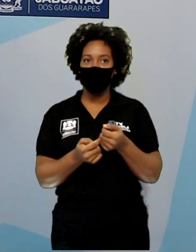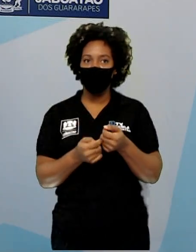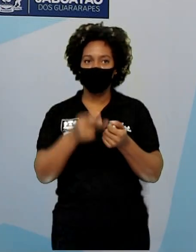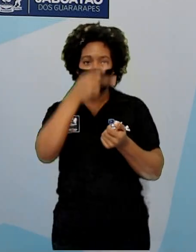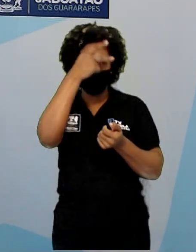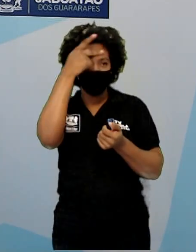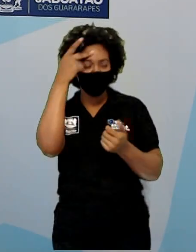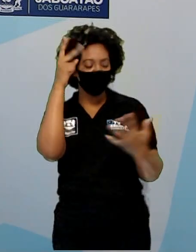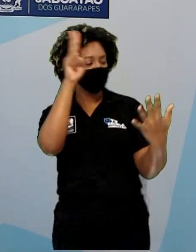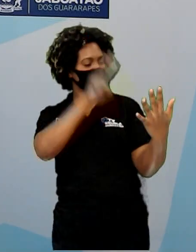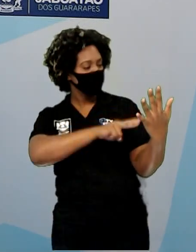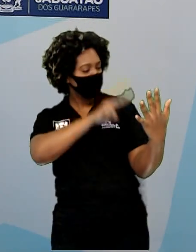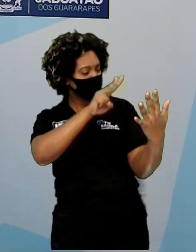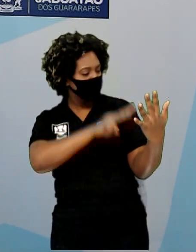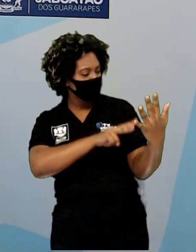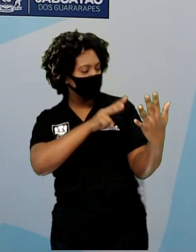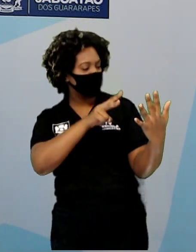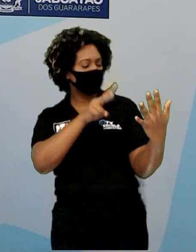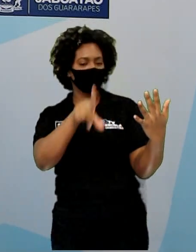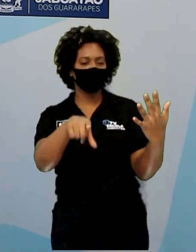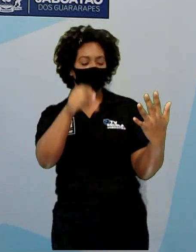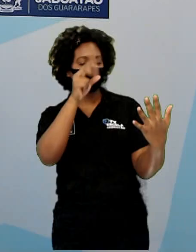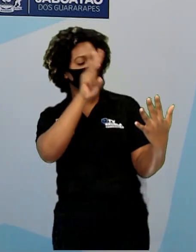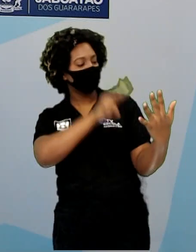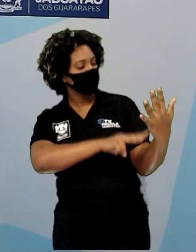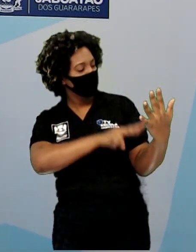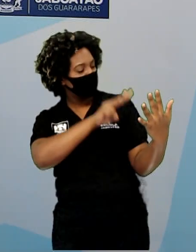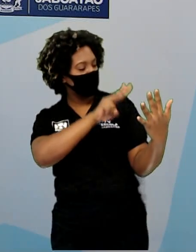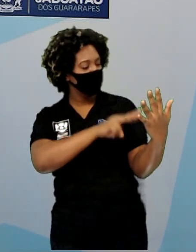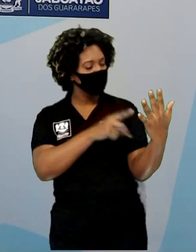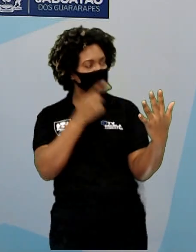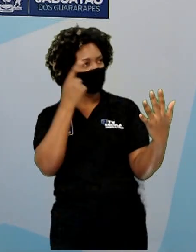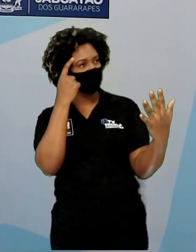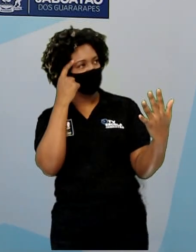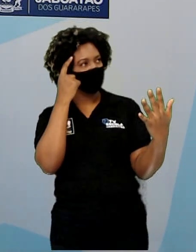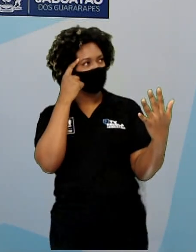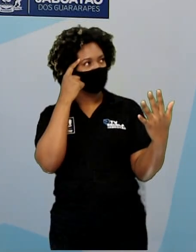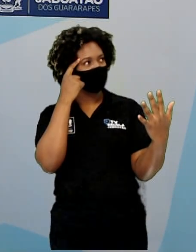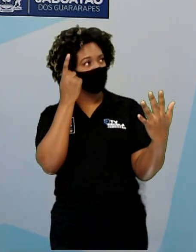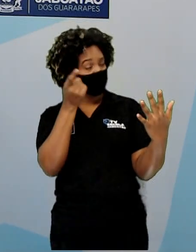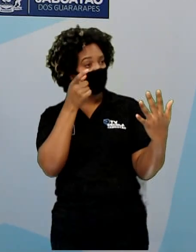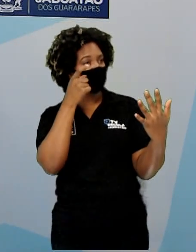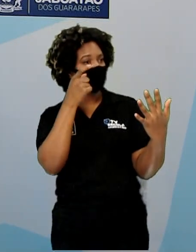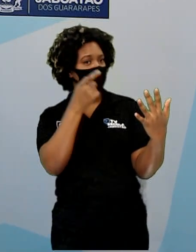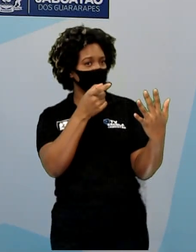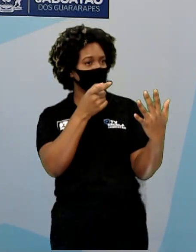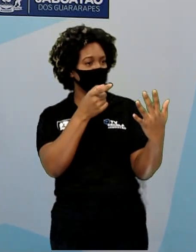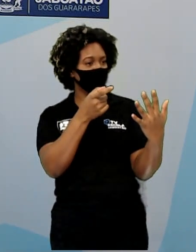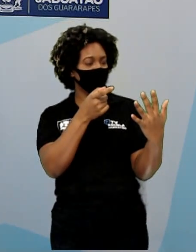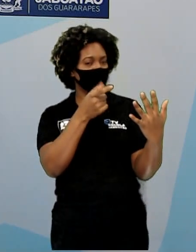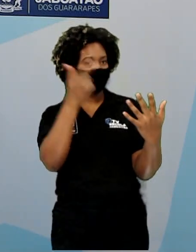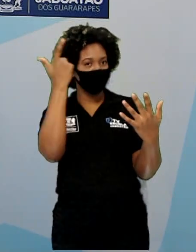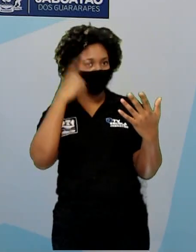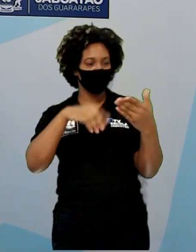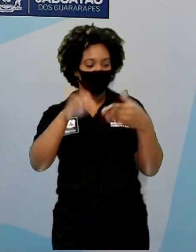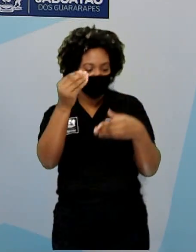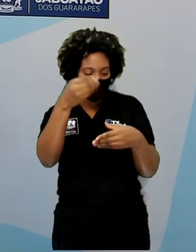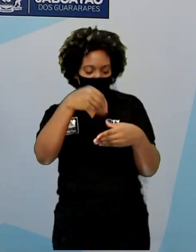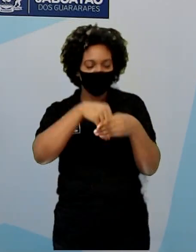pega aquele texto, lê, aquele texto tem sentido para ele, ele consegue internalizar aquela mensagem.